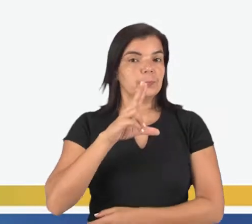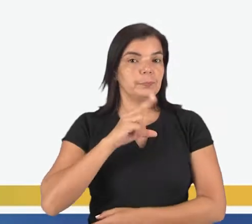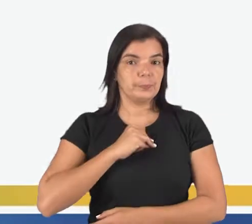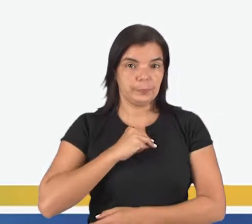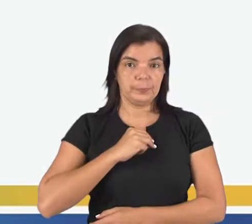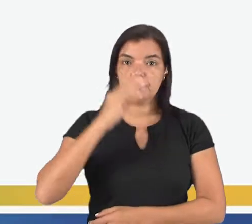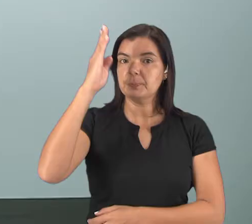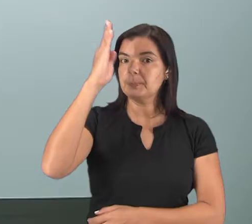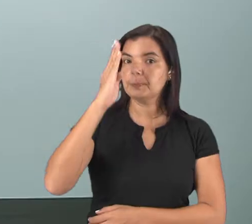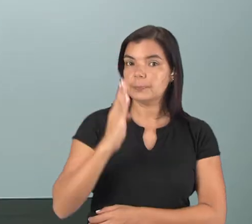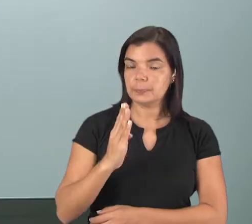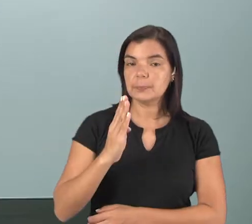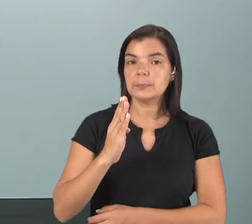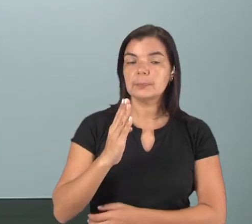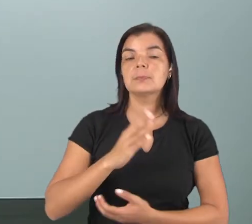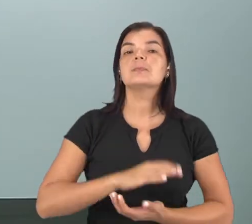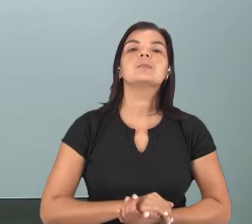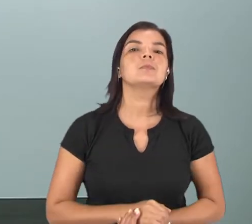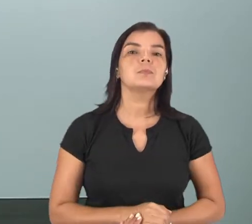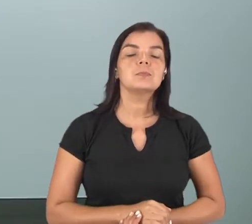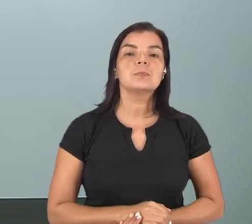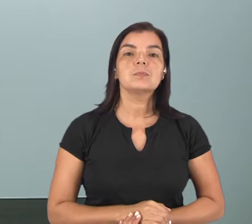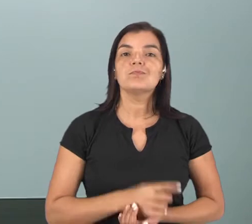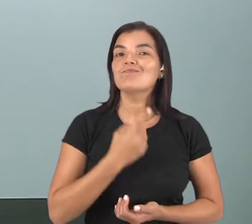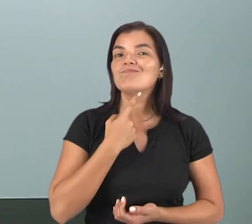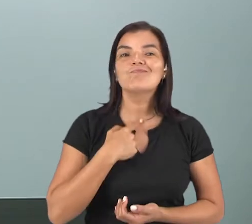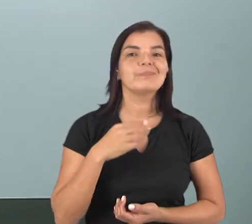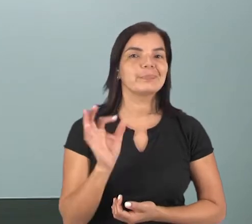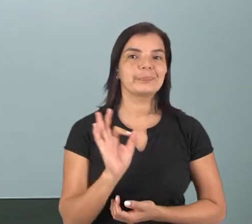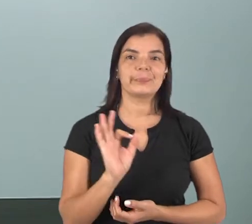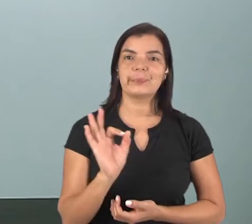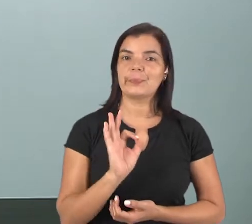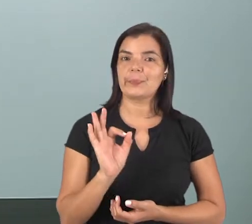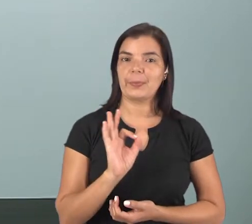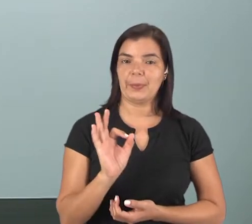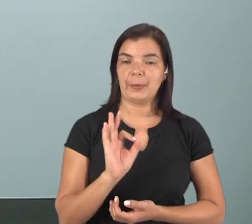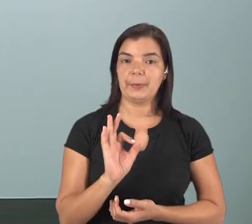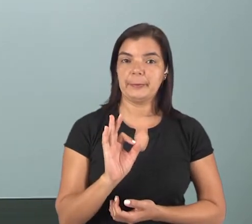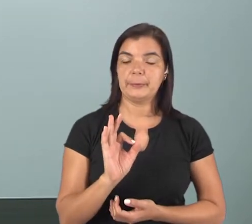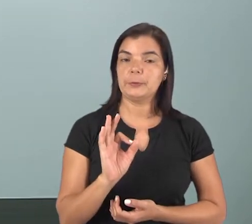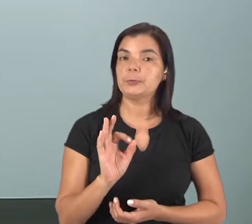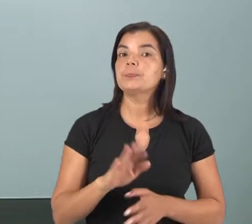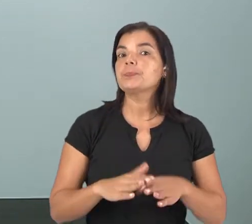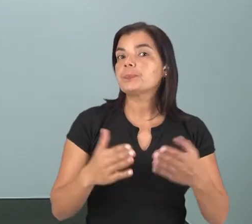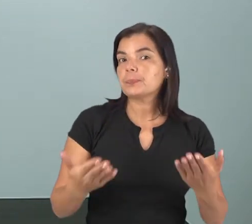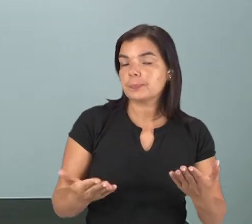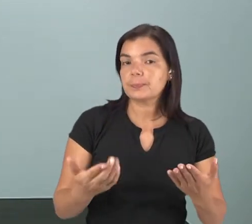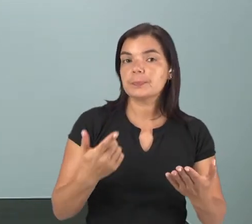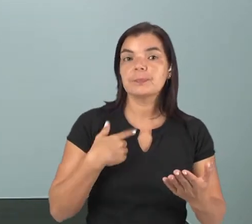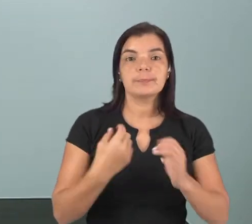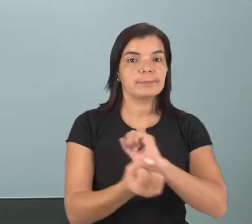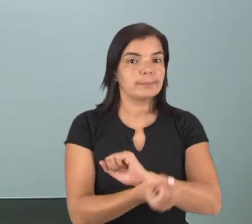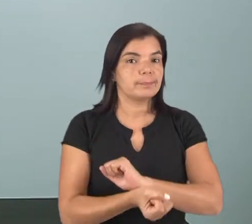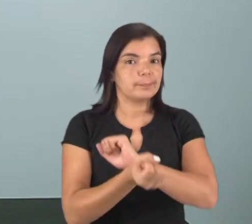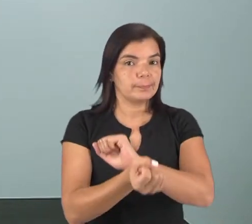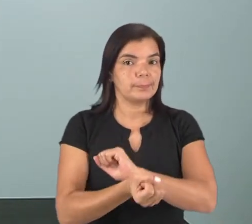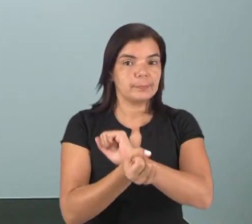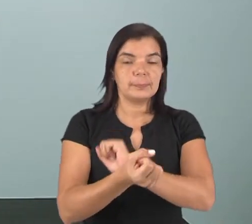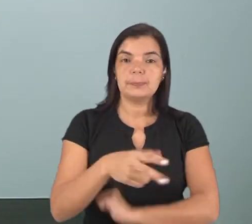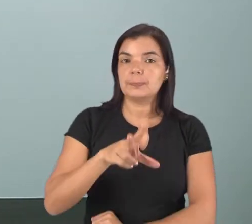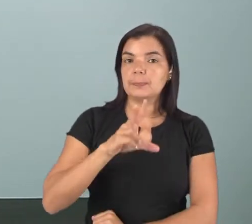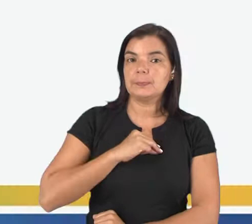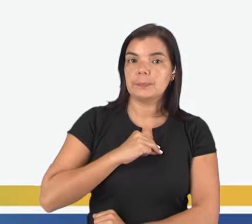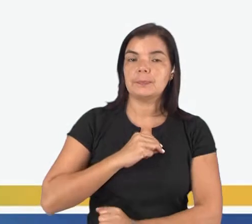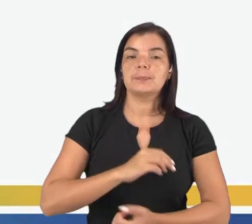portugueses para o Brasil, né? Sem vontade, sem a vontade deles de vir. E aqui eles foram escravizados pelos